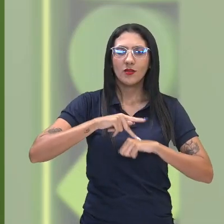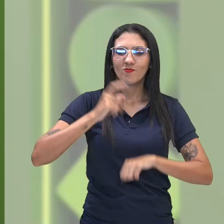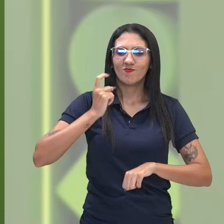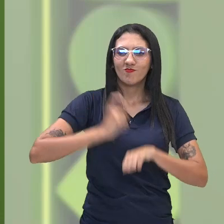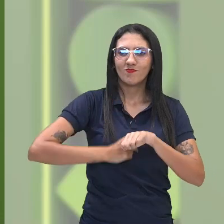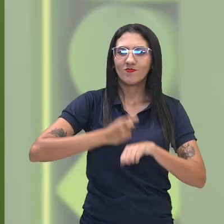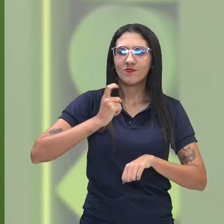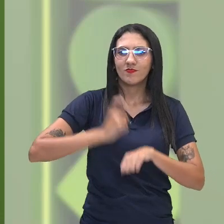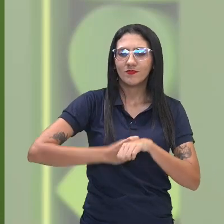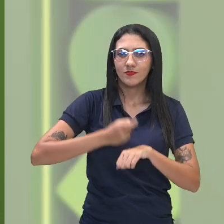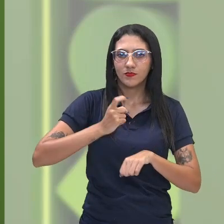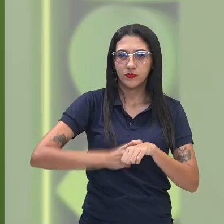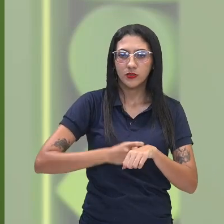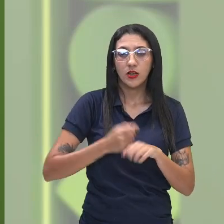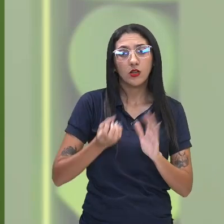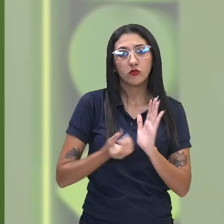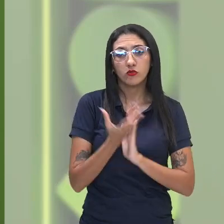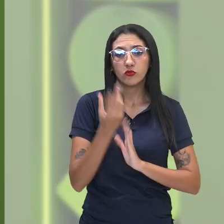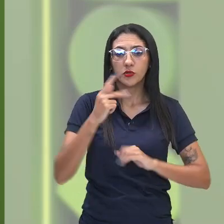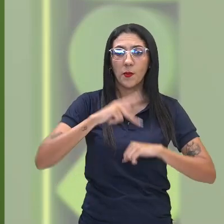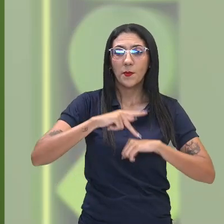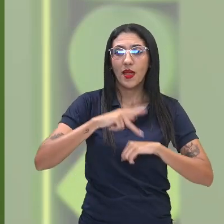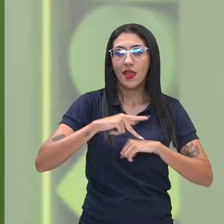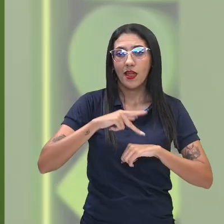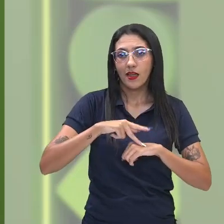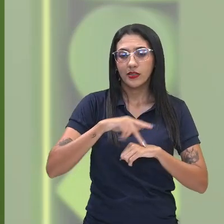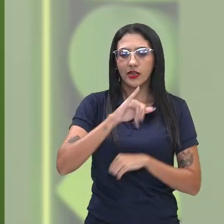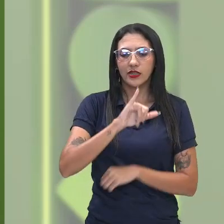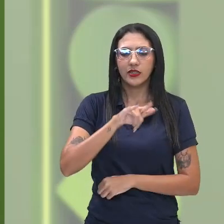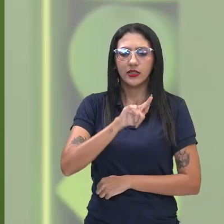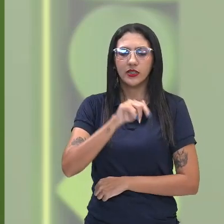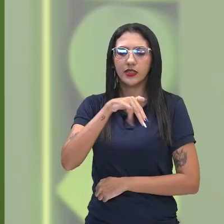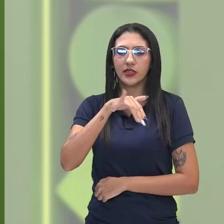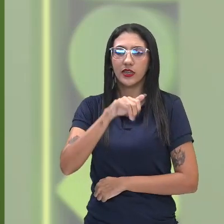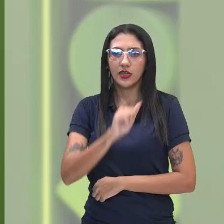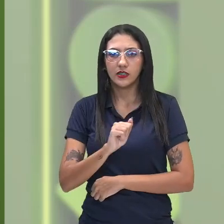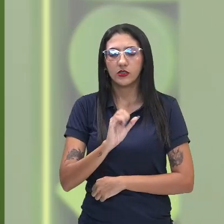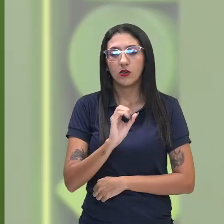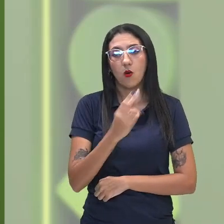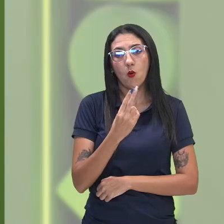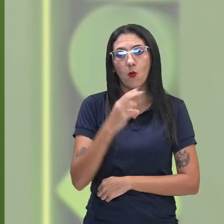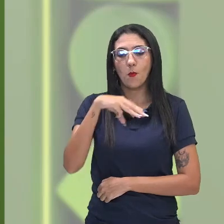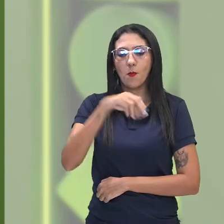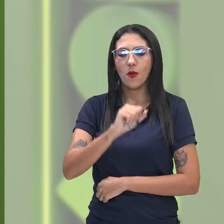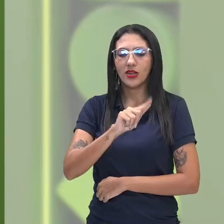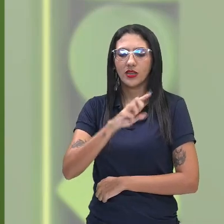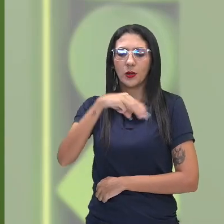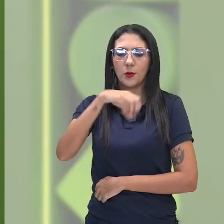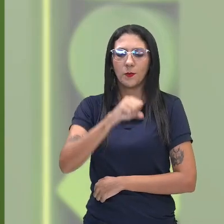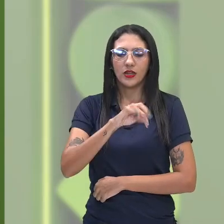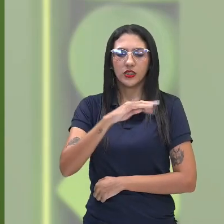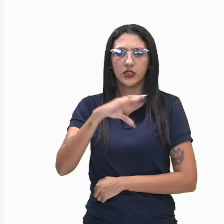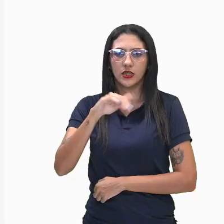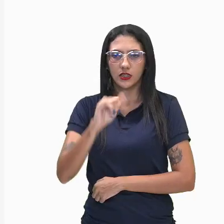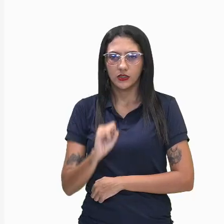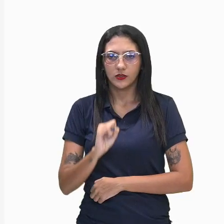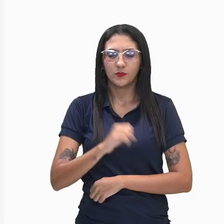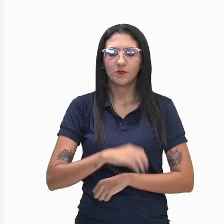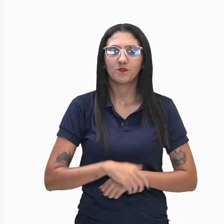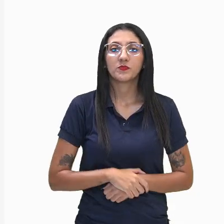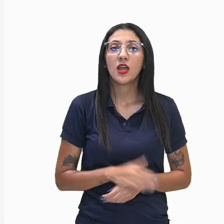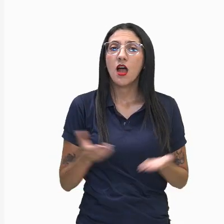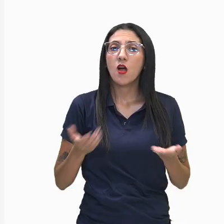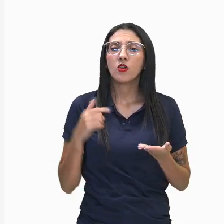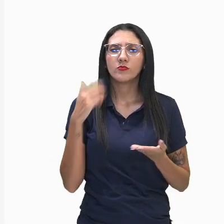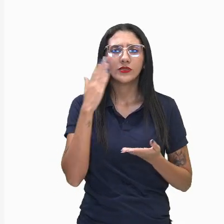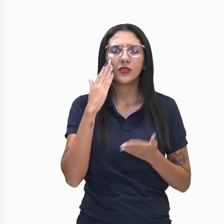resfriar e dar origem às rochas ígneas ou magmáticas, como a gente pôde observar. Mas vamos entender melhor o que é um vulcão. Olha aí na nossa